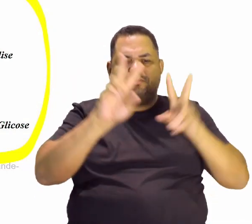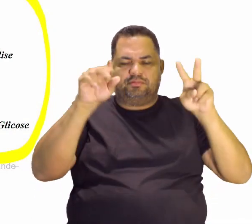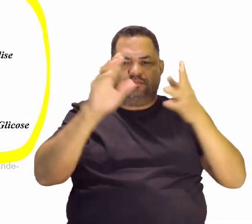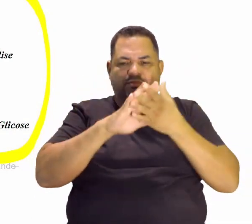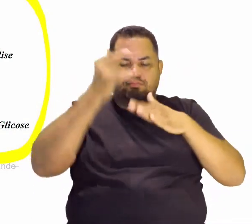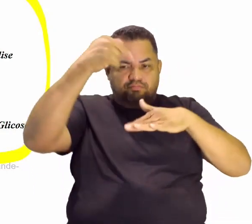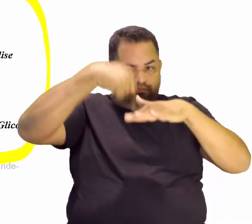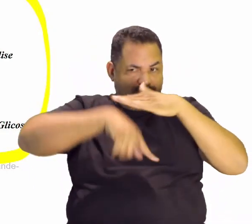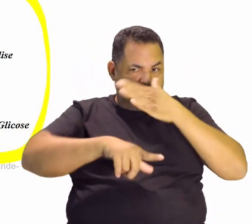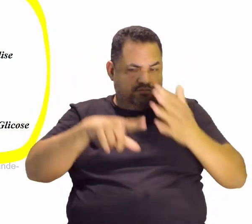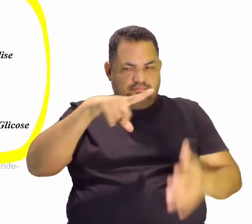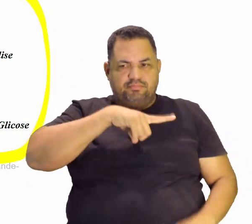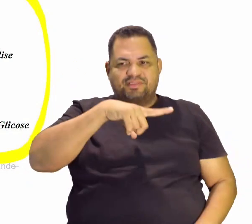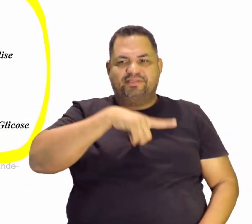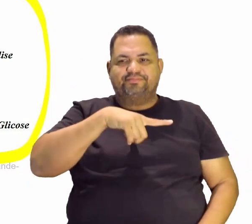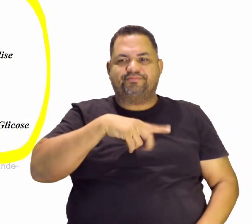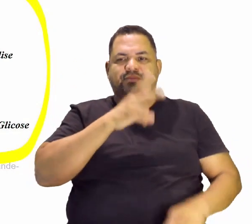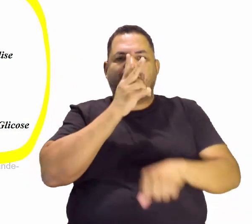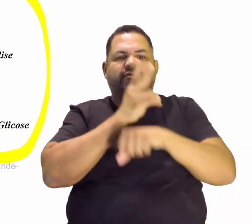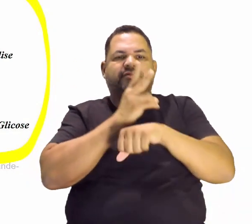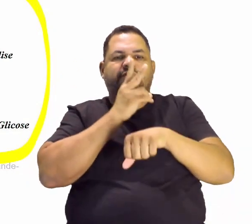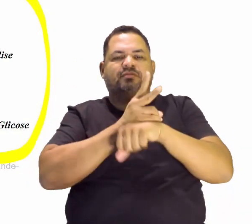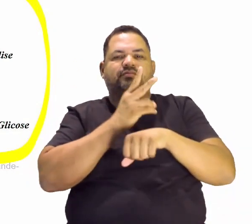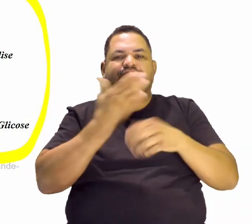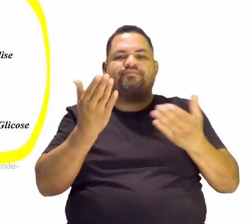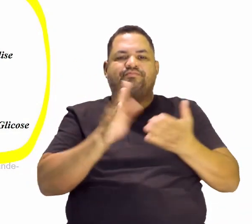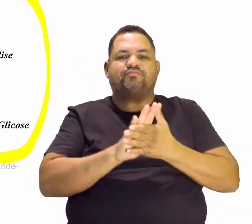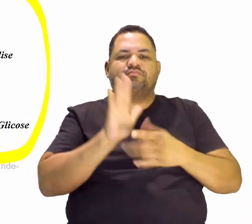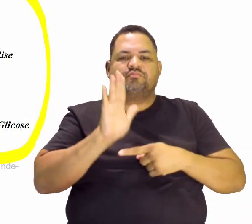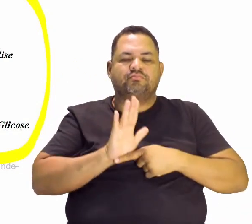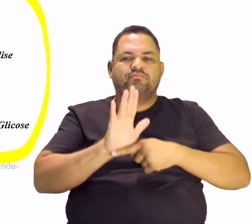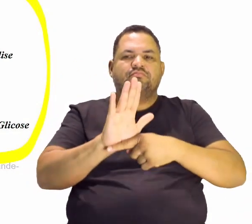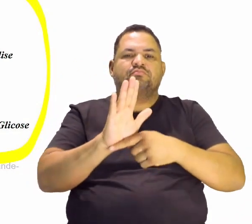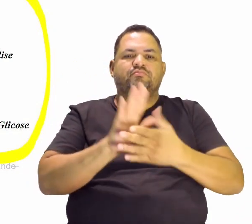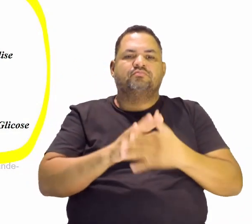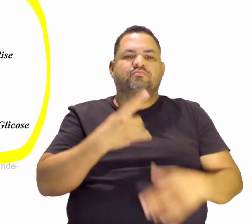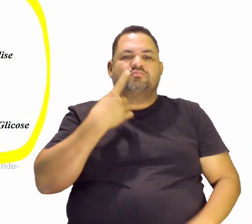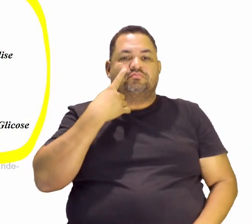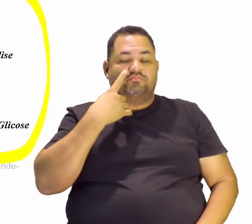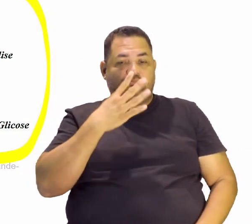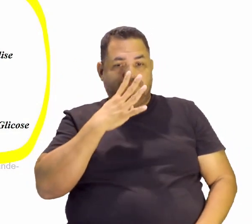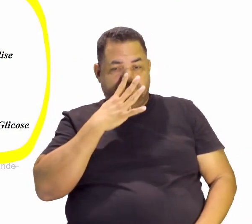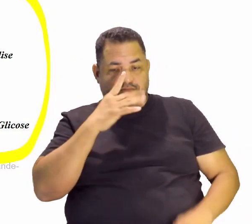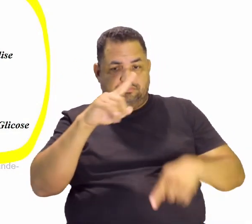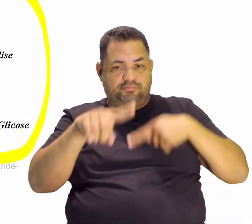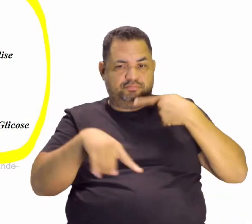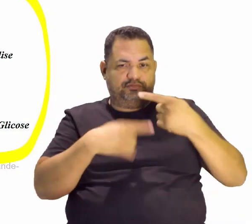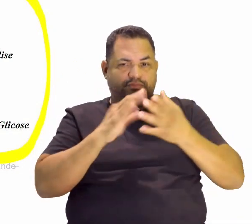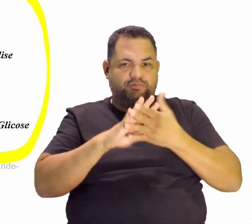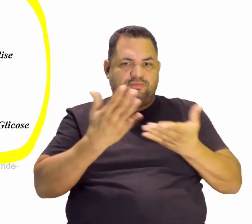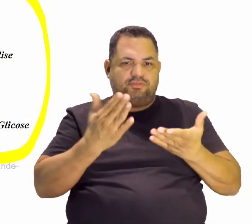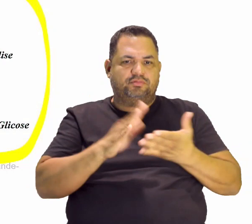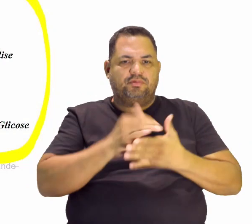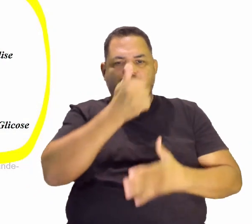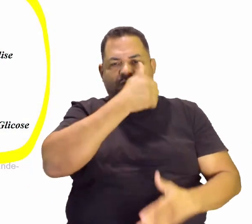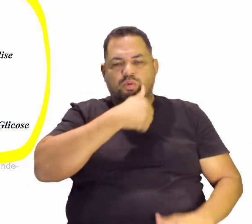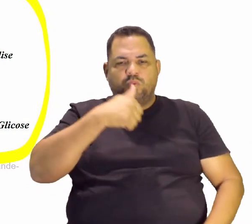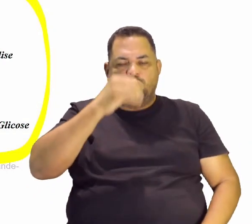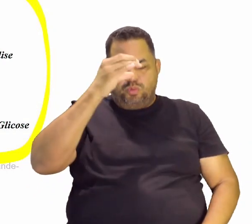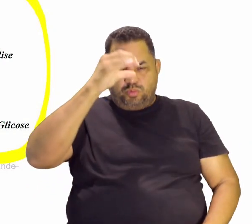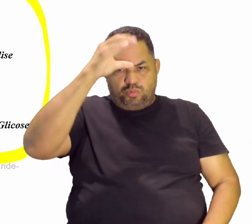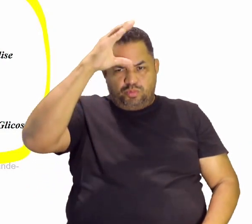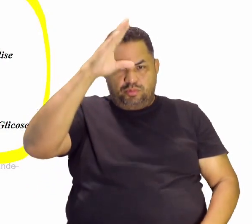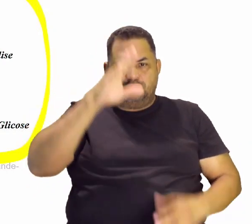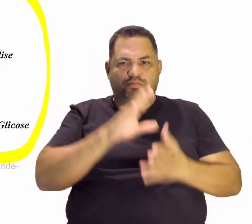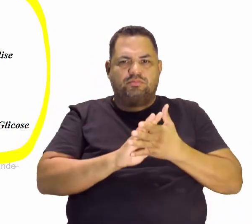um material, alguns vídeos, como material complementar para vocês assistirem e dar uma reforçada aqui nesse conhecimento, que ele é um conhecimento